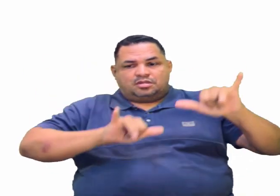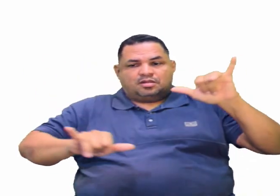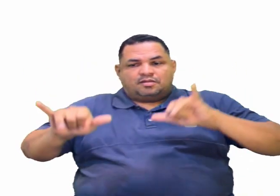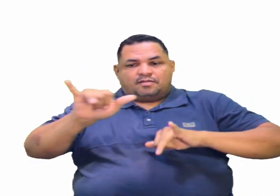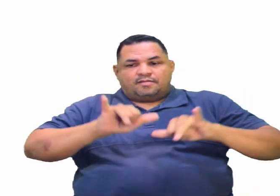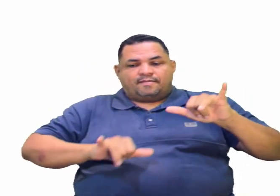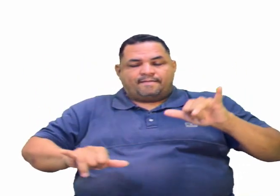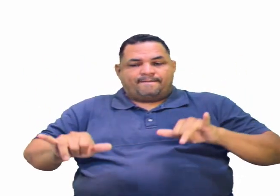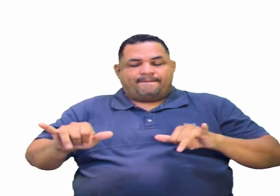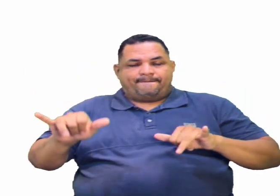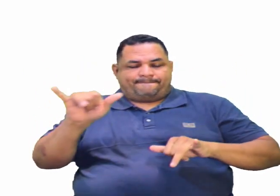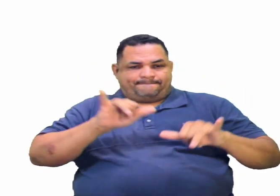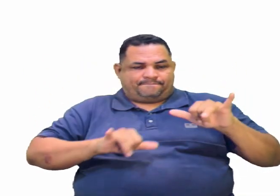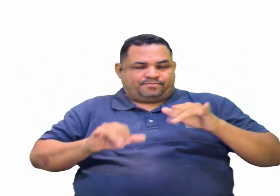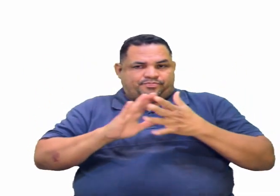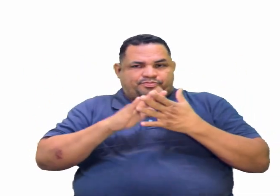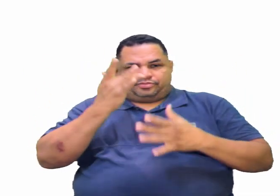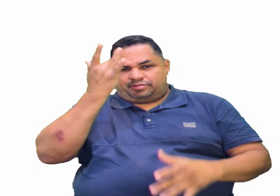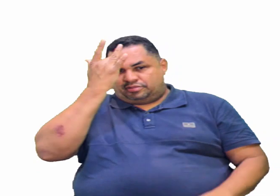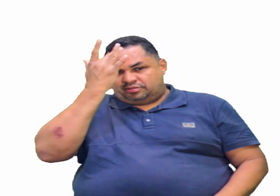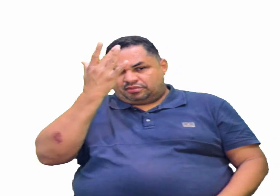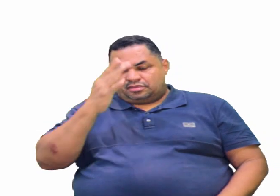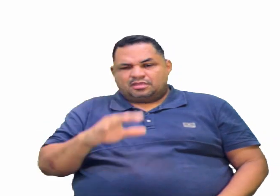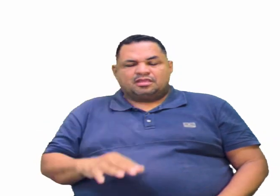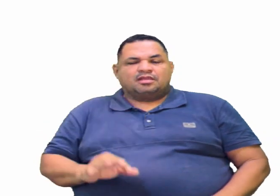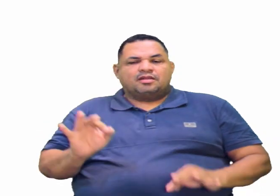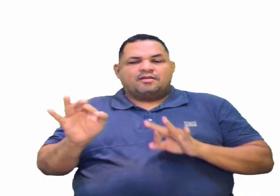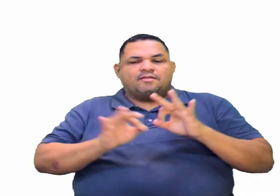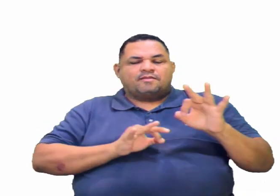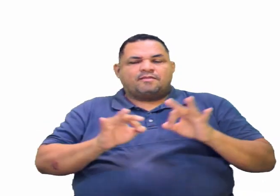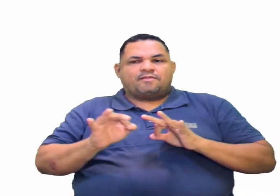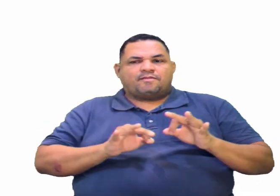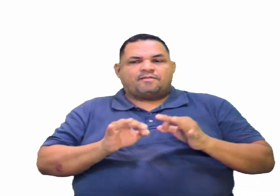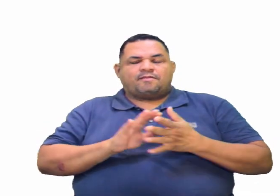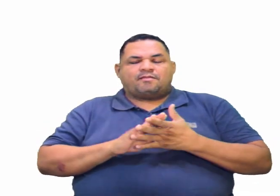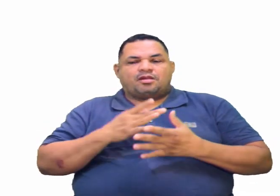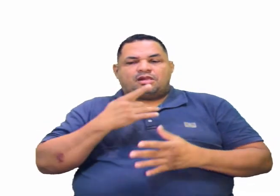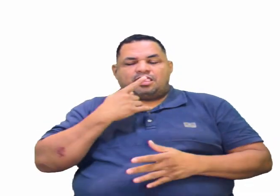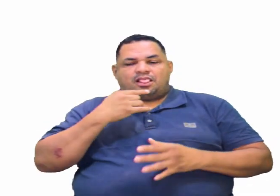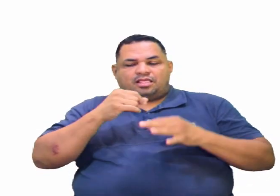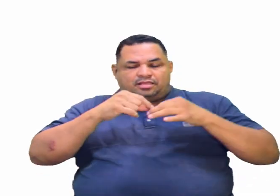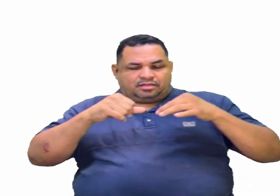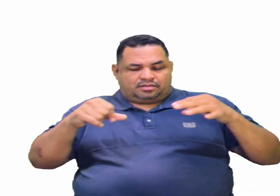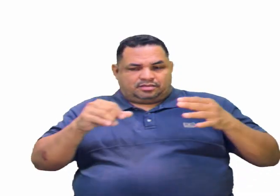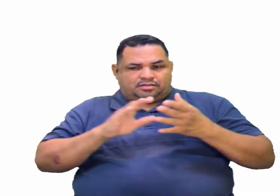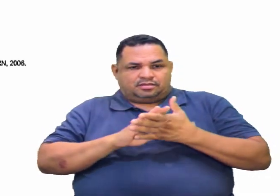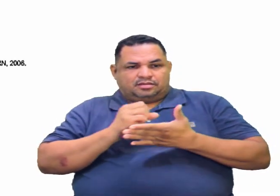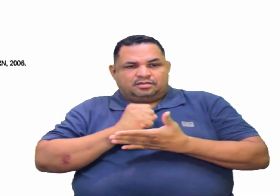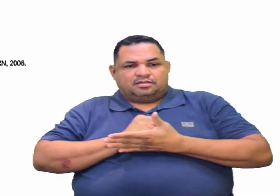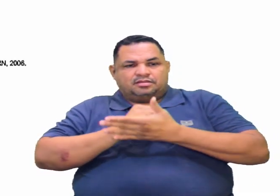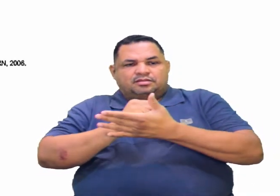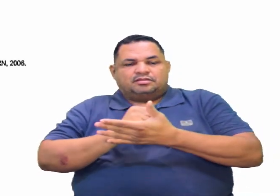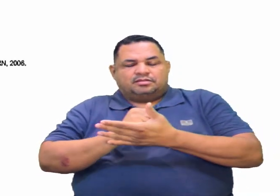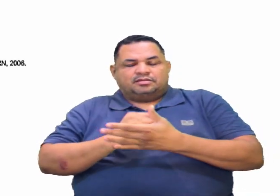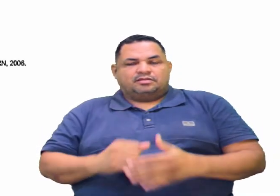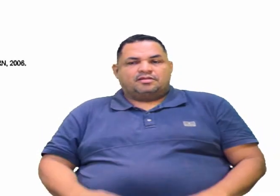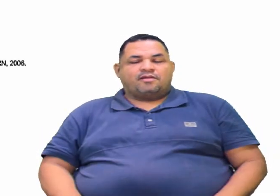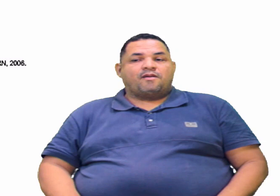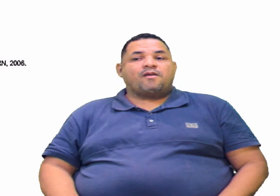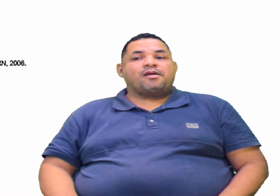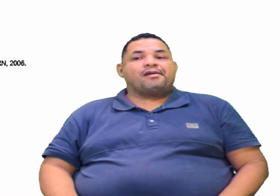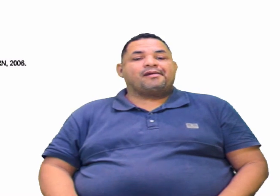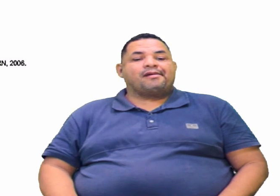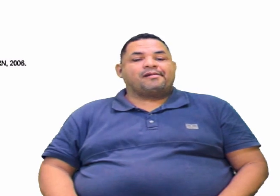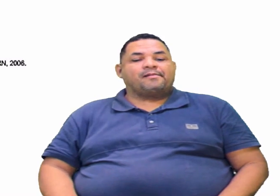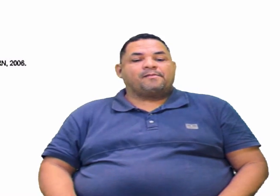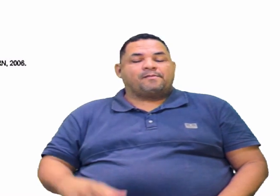química que vai facilitar a formação desses sais é a basicidade. As